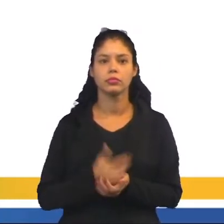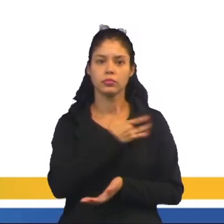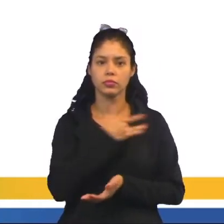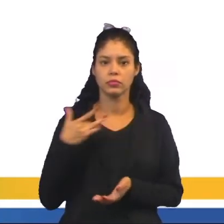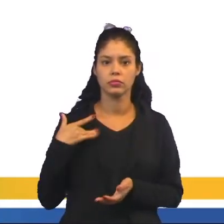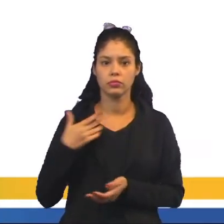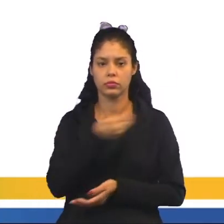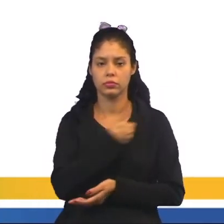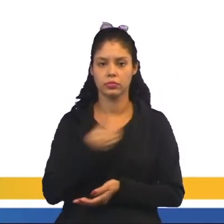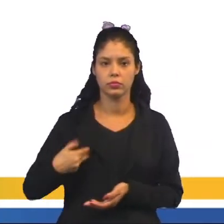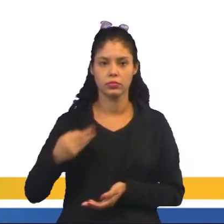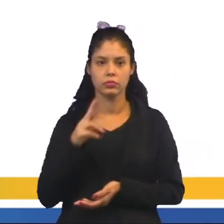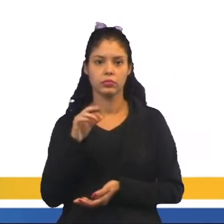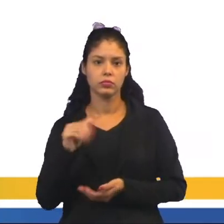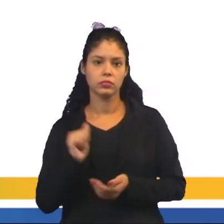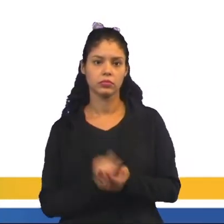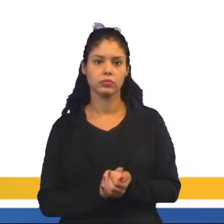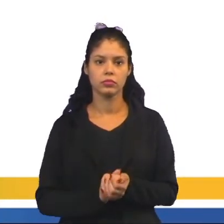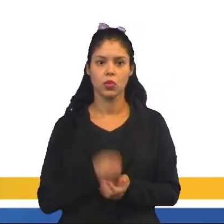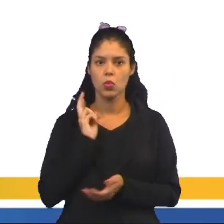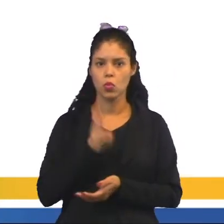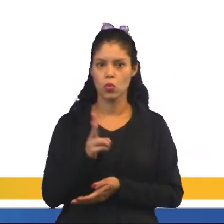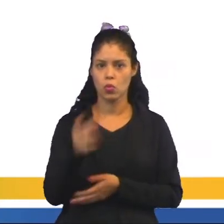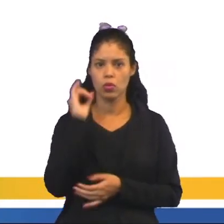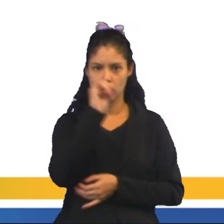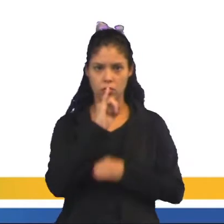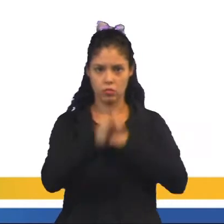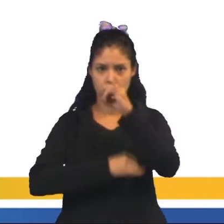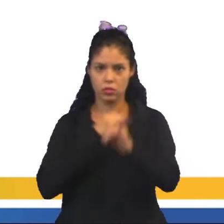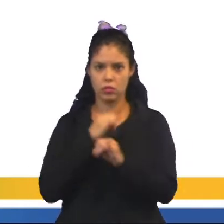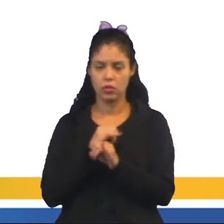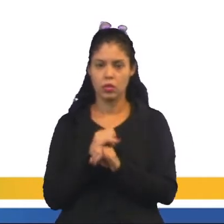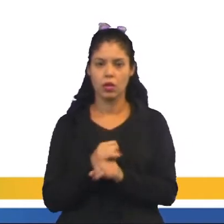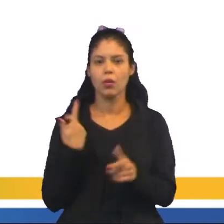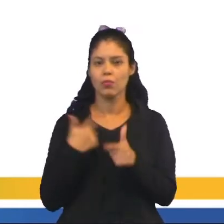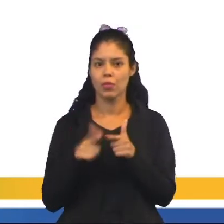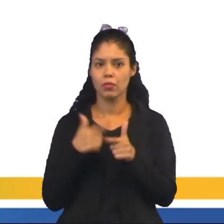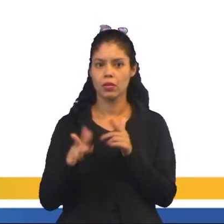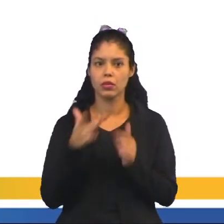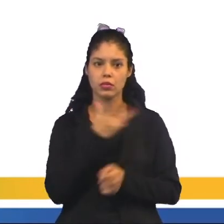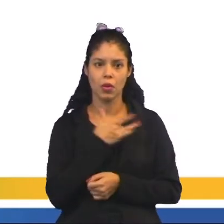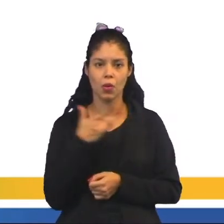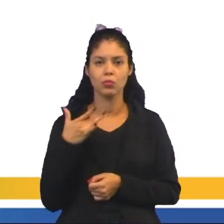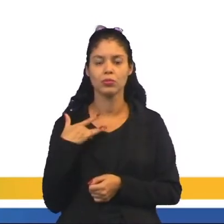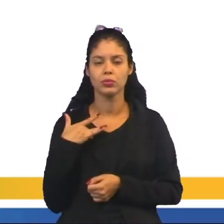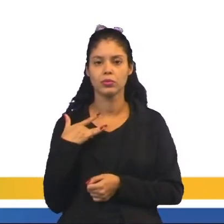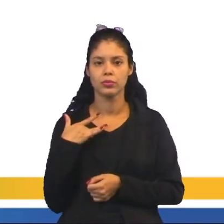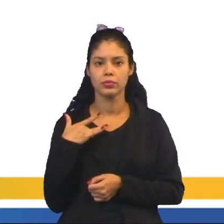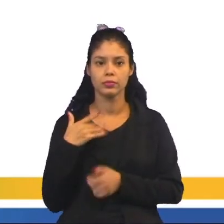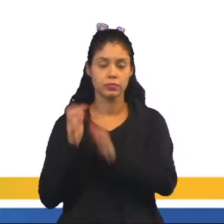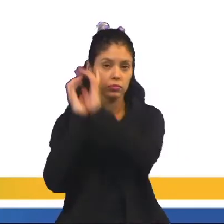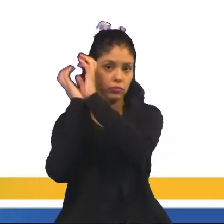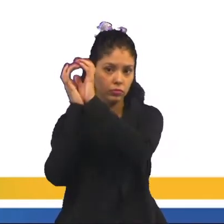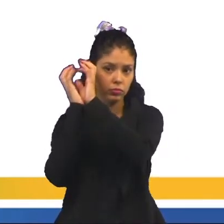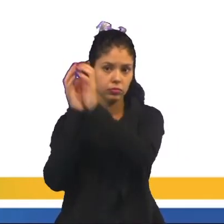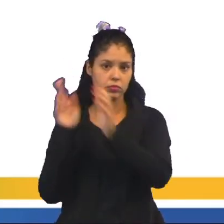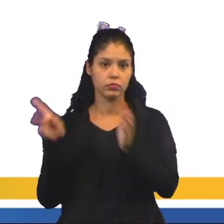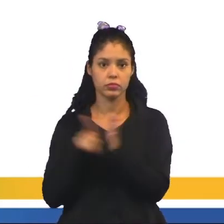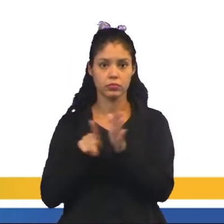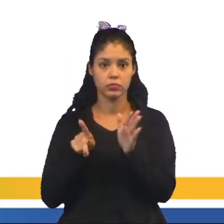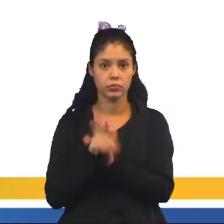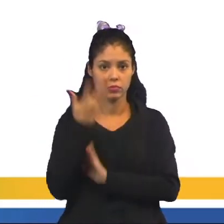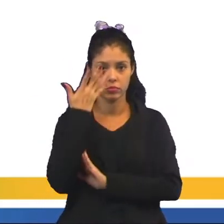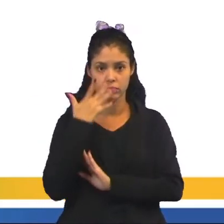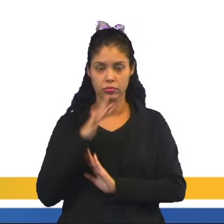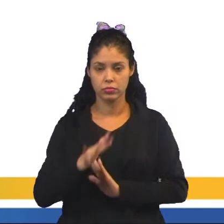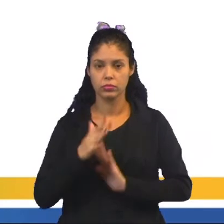pública britânica, afirma que o excesso de tempo na internet prejudica a saúde mental. Olha só, falamos de outros prejuízos